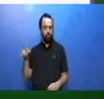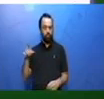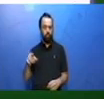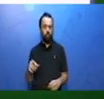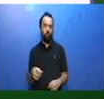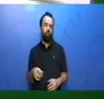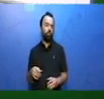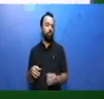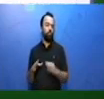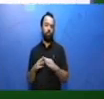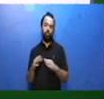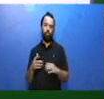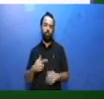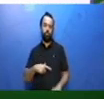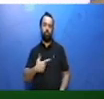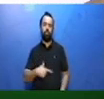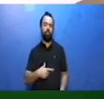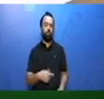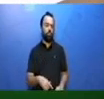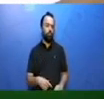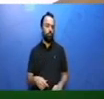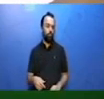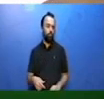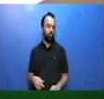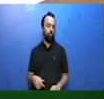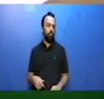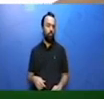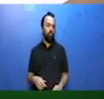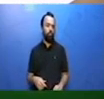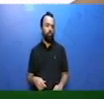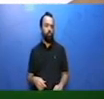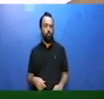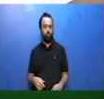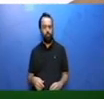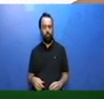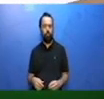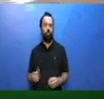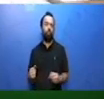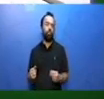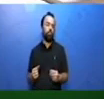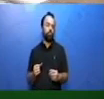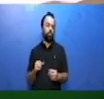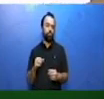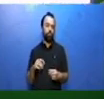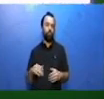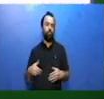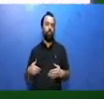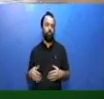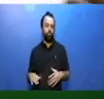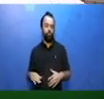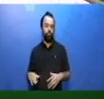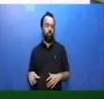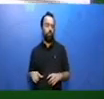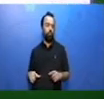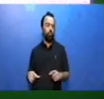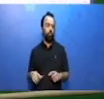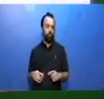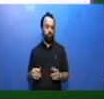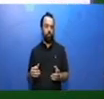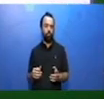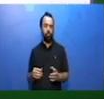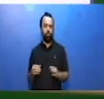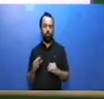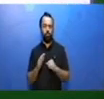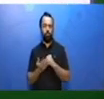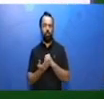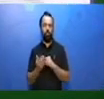há residências. E lá para circular o que não tem, que são serviços do bairro. Então a residência não é serviço do bairro, por isso que a gente não